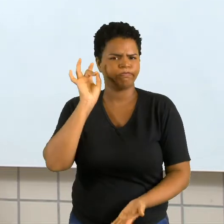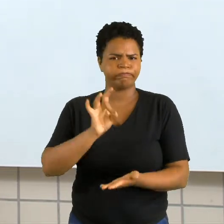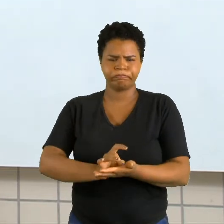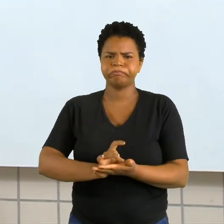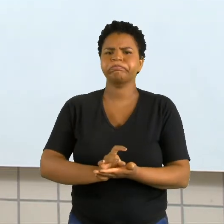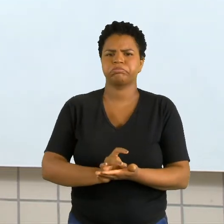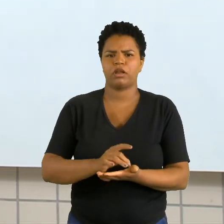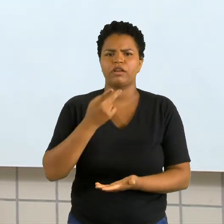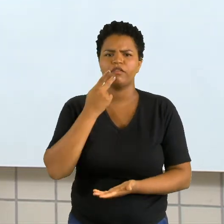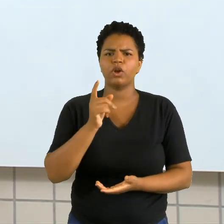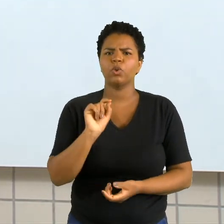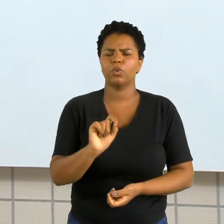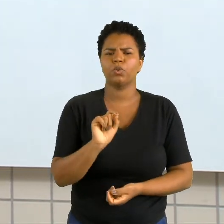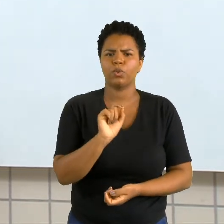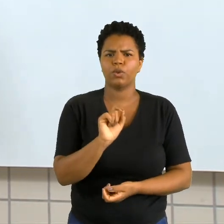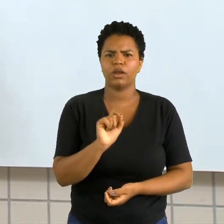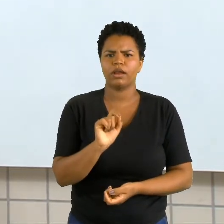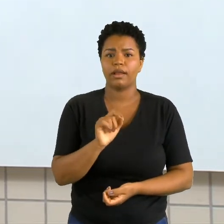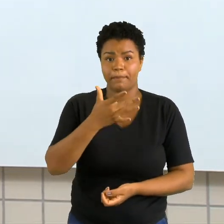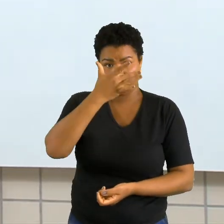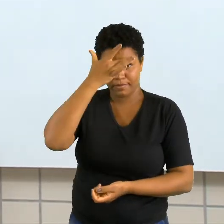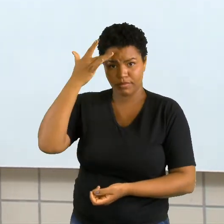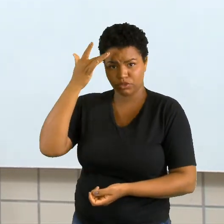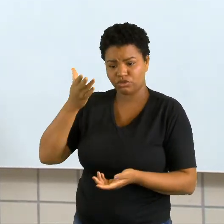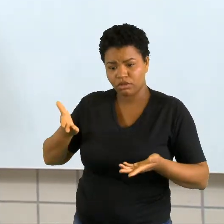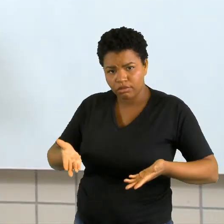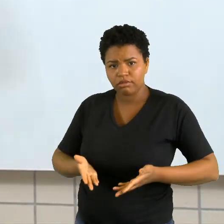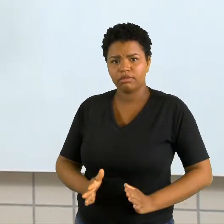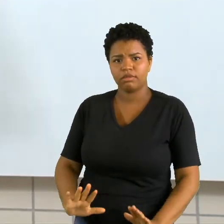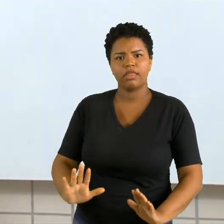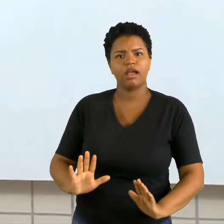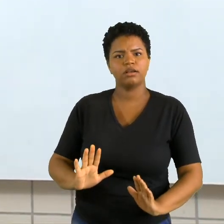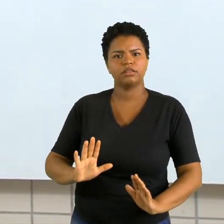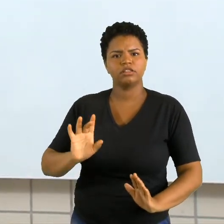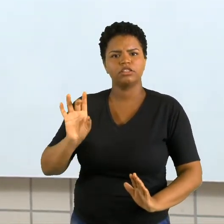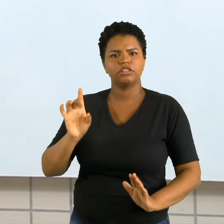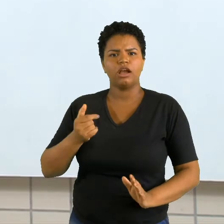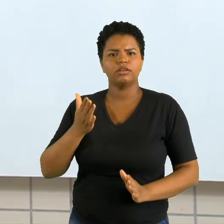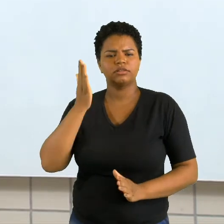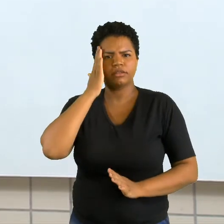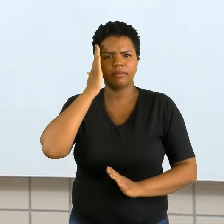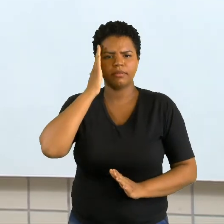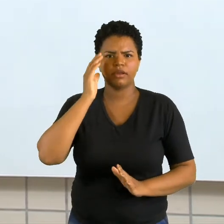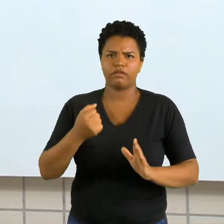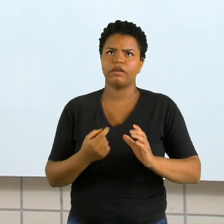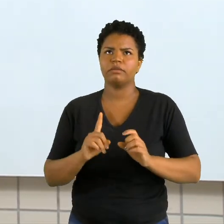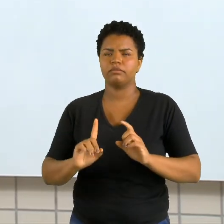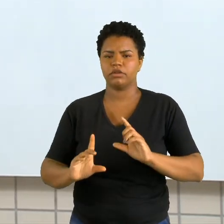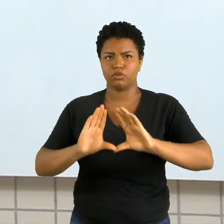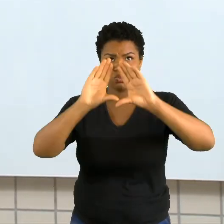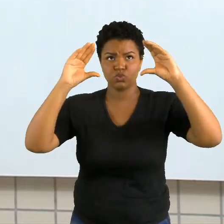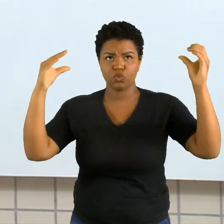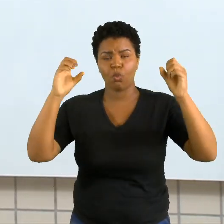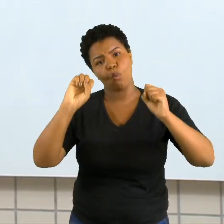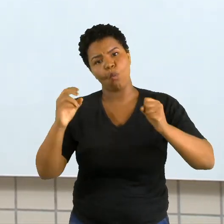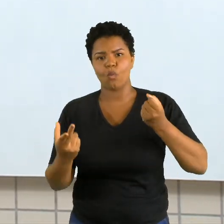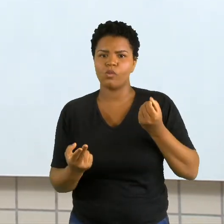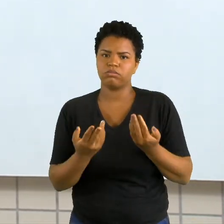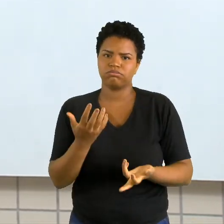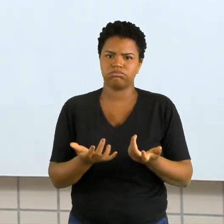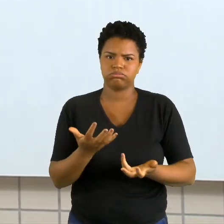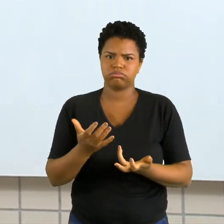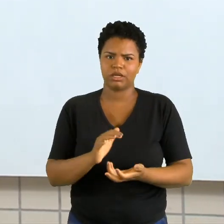pela Europa. E surgiram várias outras vertentes reformistas. Nós iremos falar agora sobre a Reforma